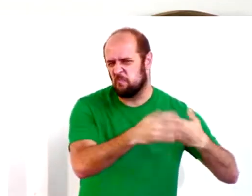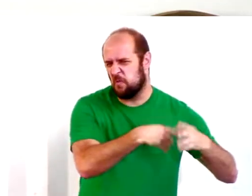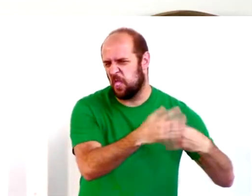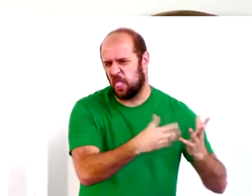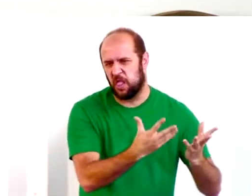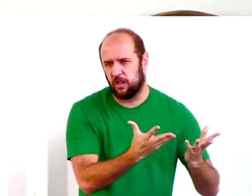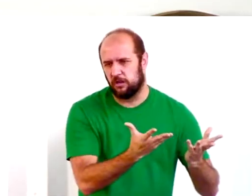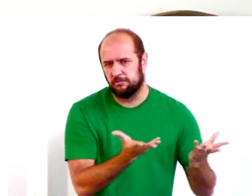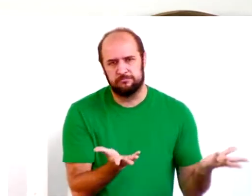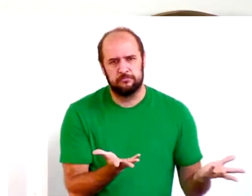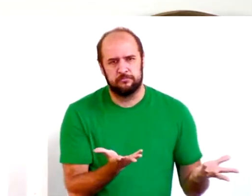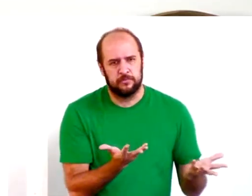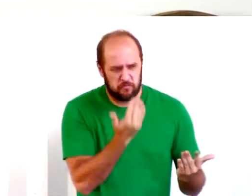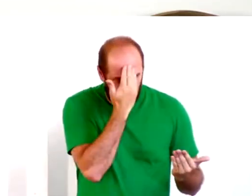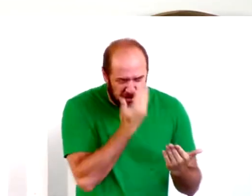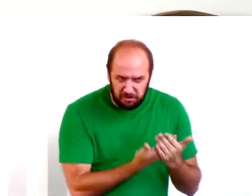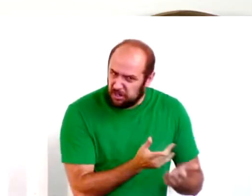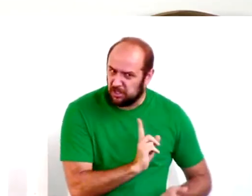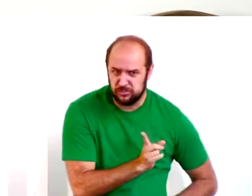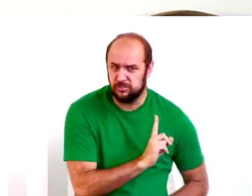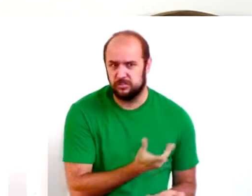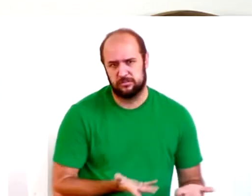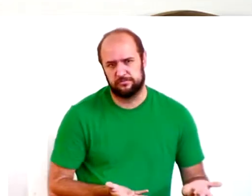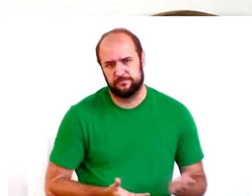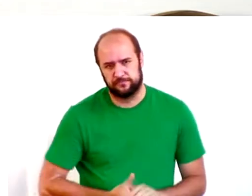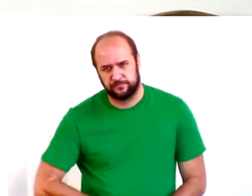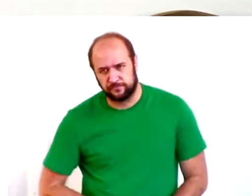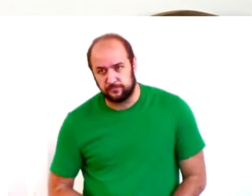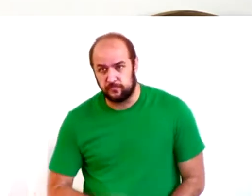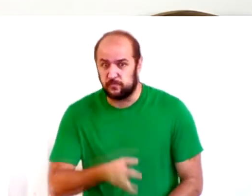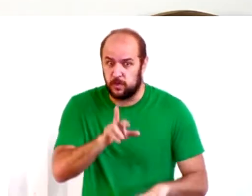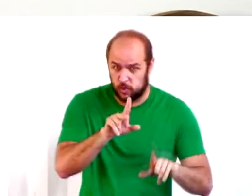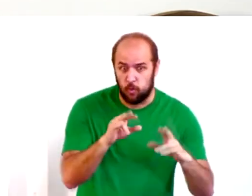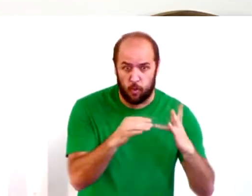Então, como você vai viver uma vida conjugal em